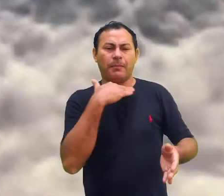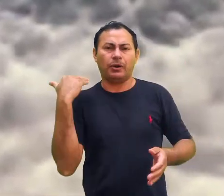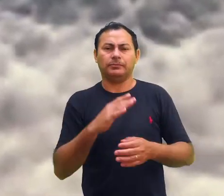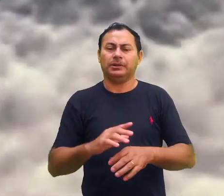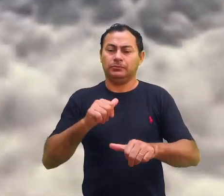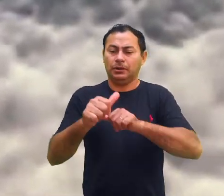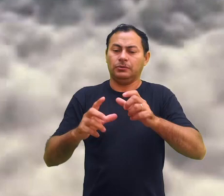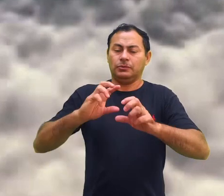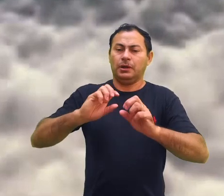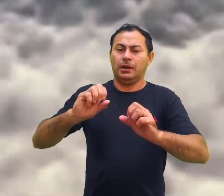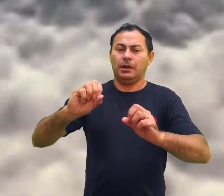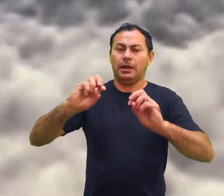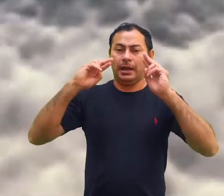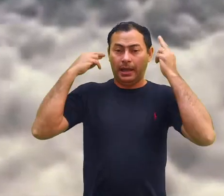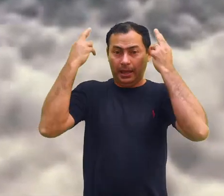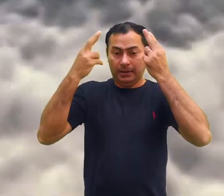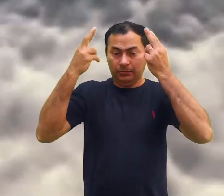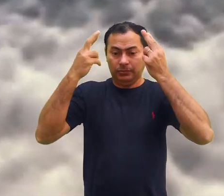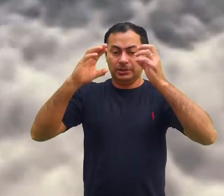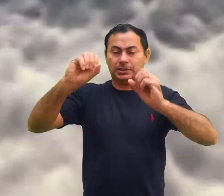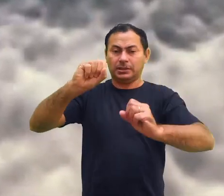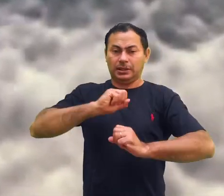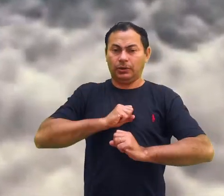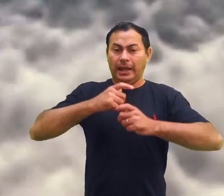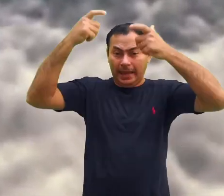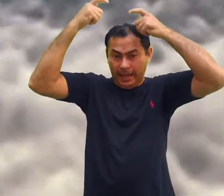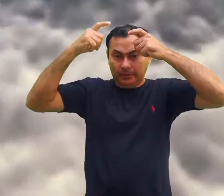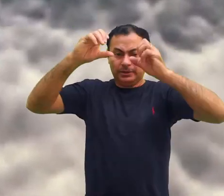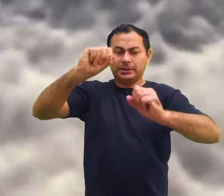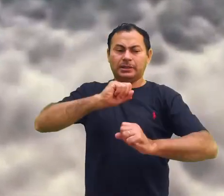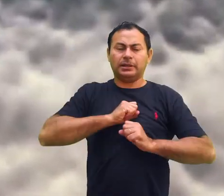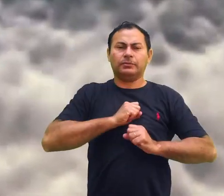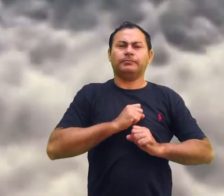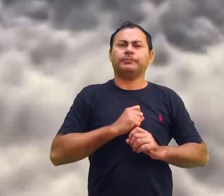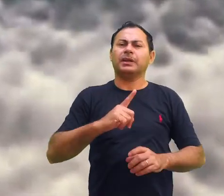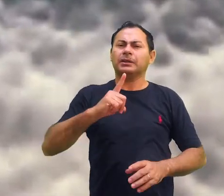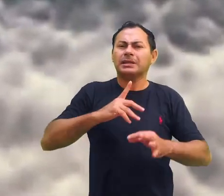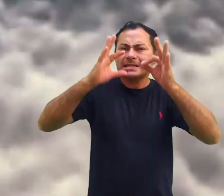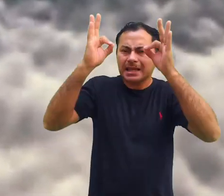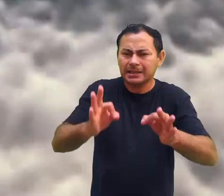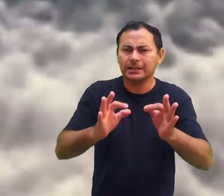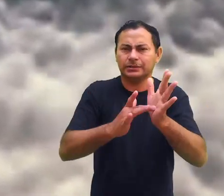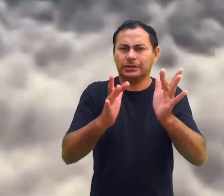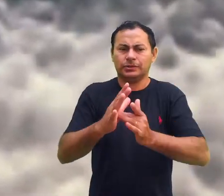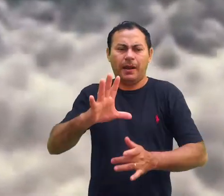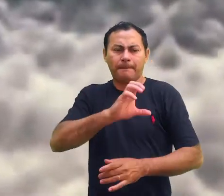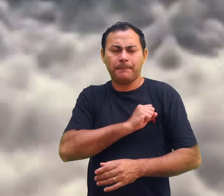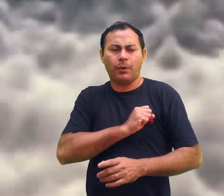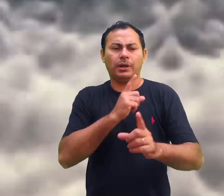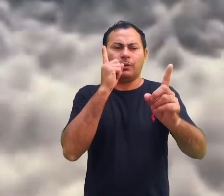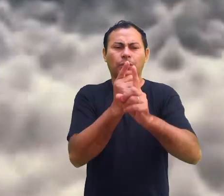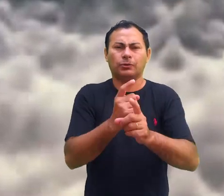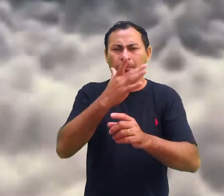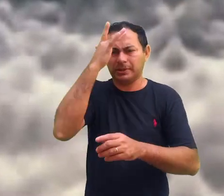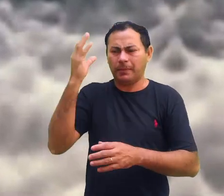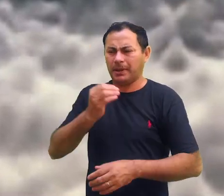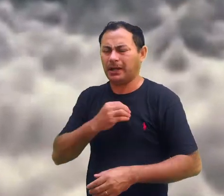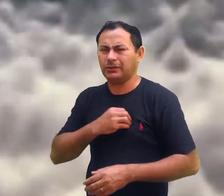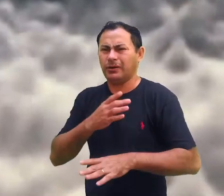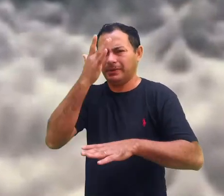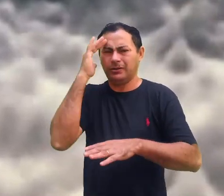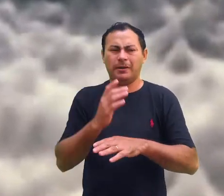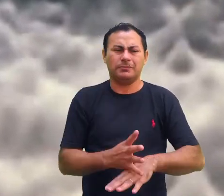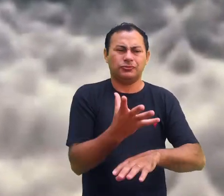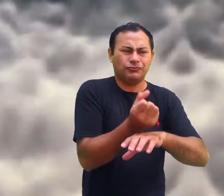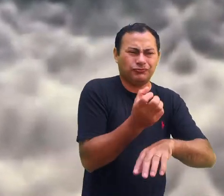nos constituiu reino e sacerdotes. Tenho certeza que Jesus amou todos aqueles a quem encontrou, pecadores e publicanos,